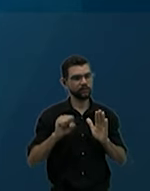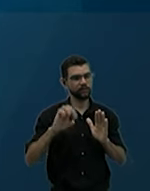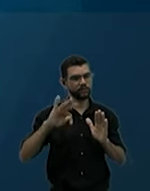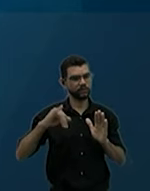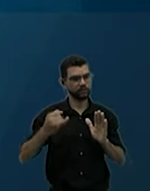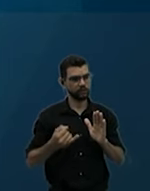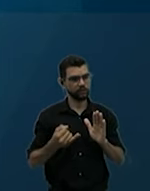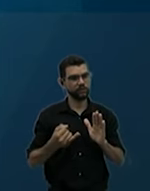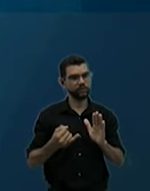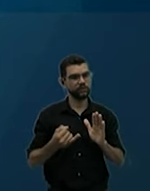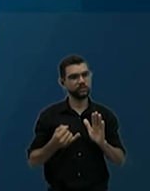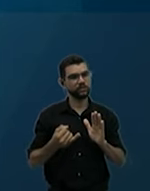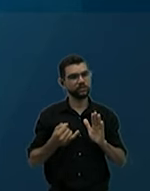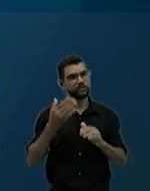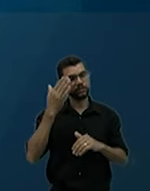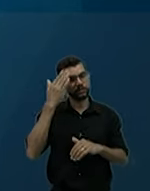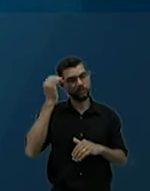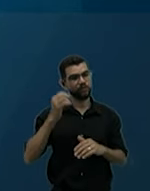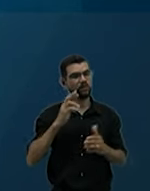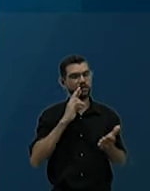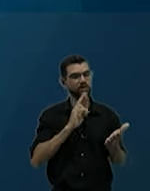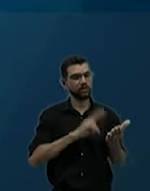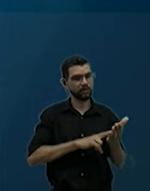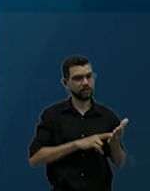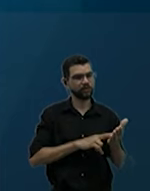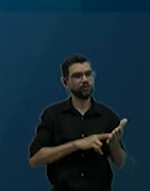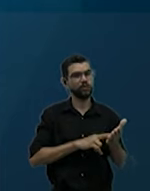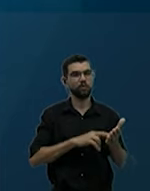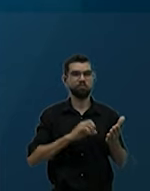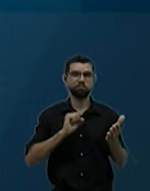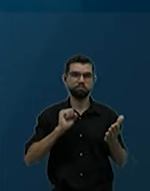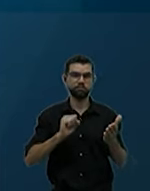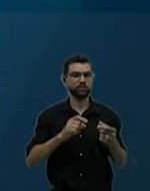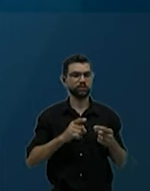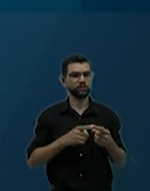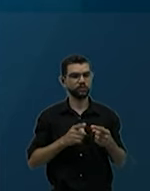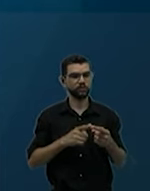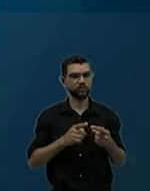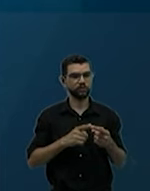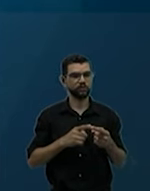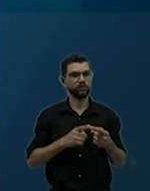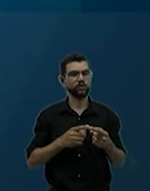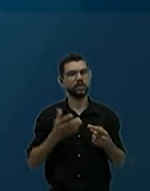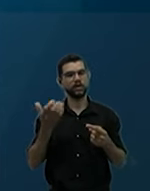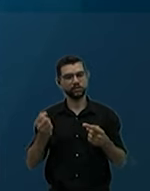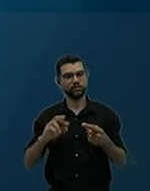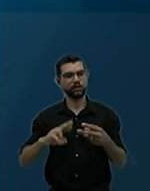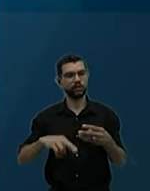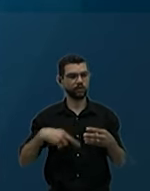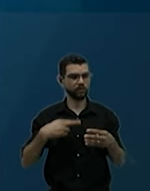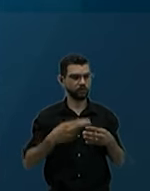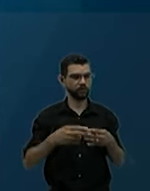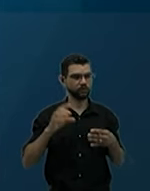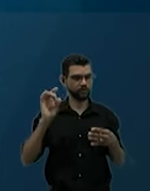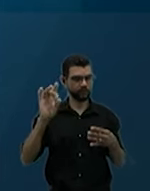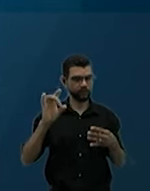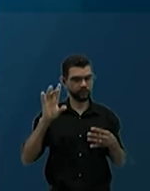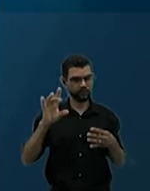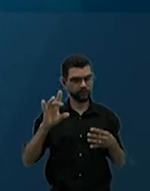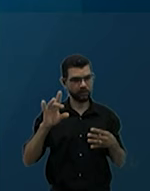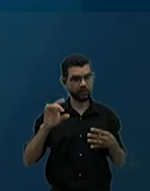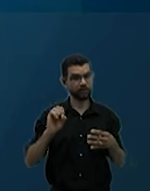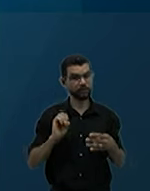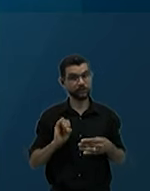poderá dar provimento ao recurso especial se o acórdão recorrido for contrário à súmula